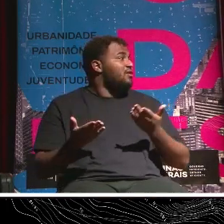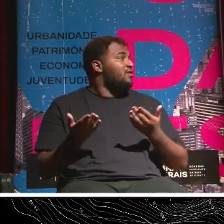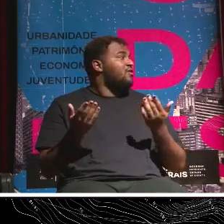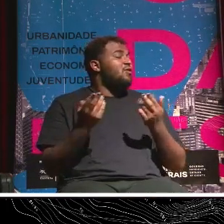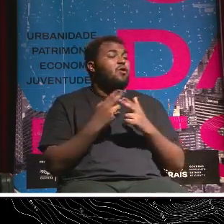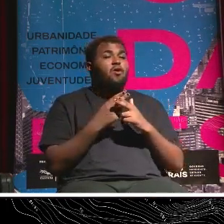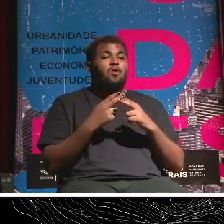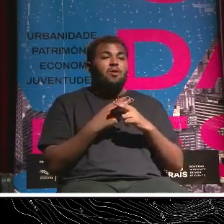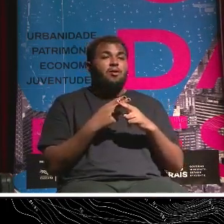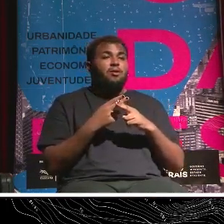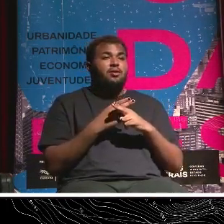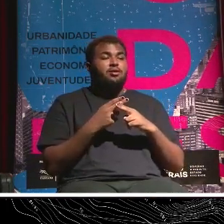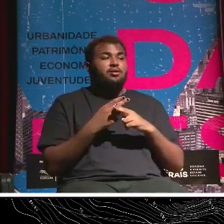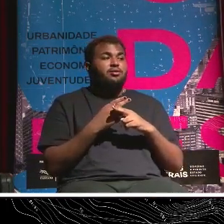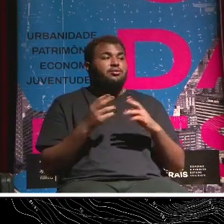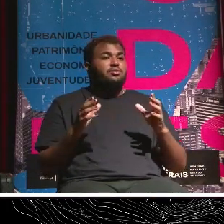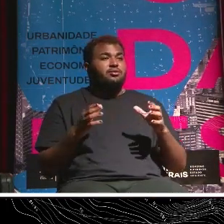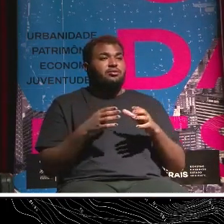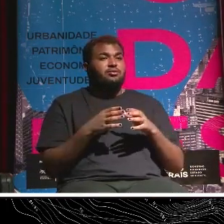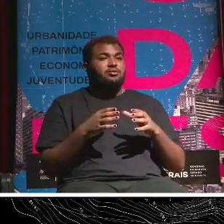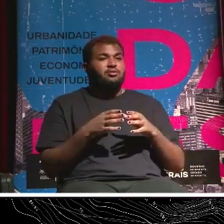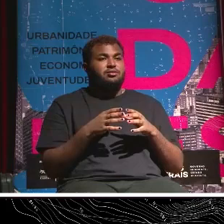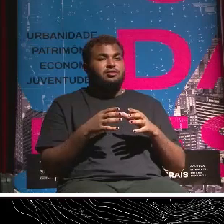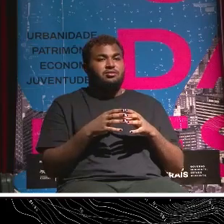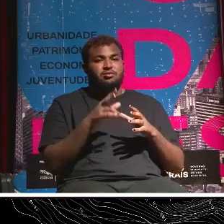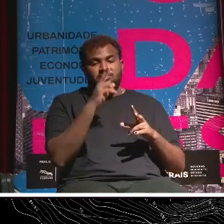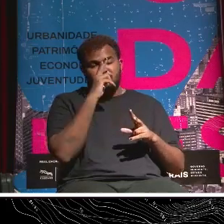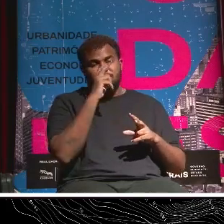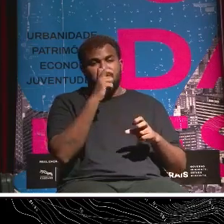equipe prepara o palco, vou